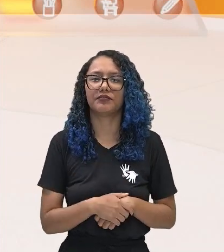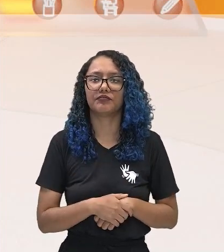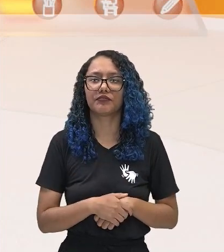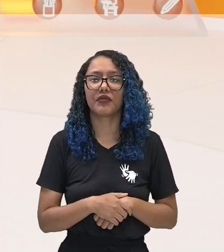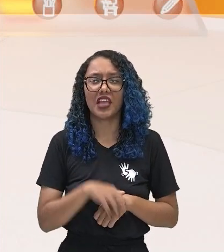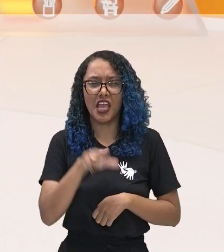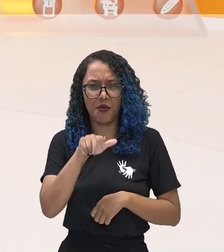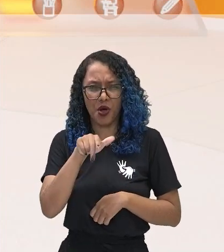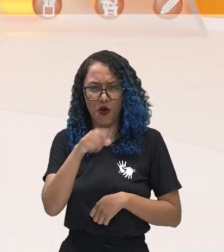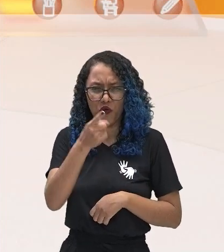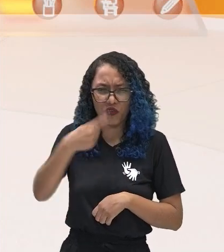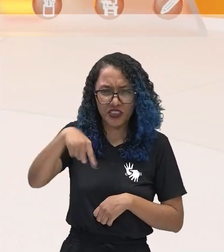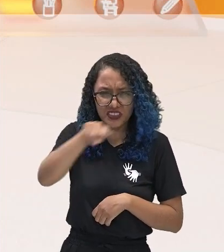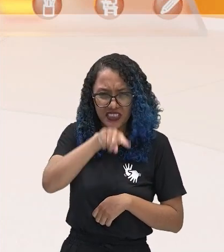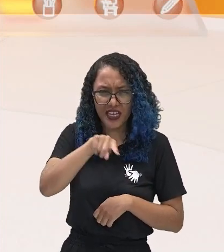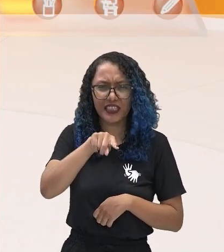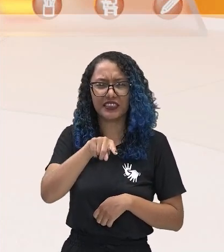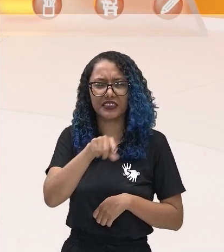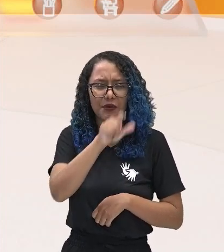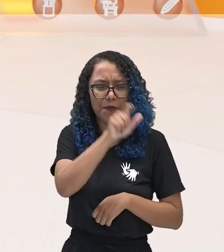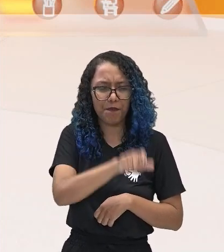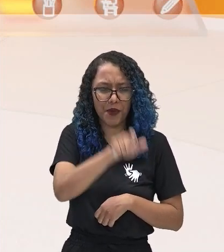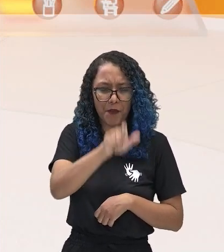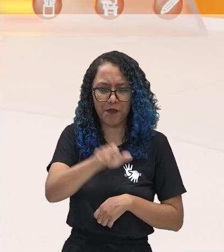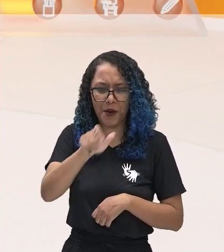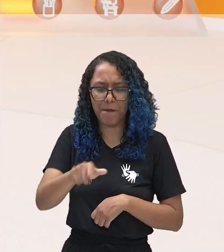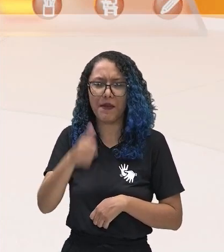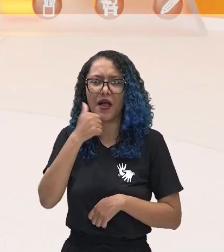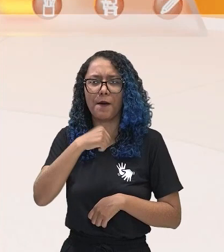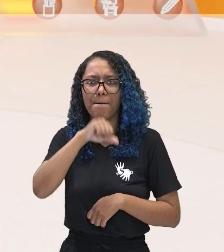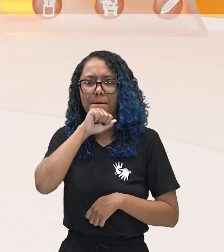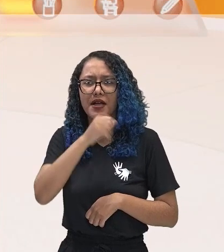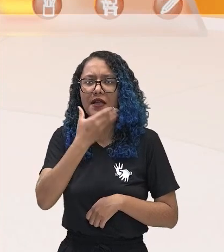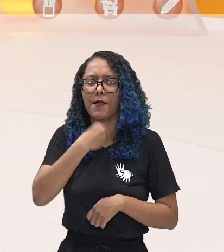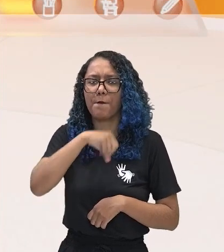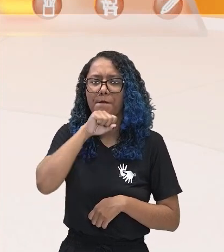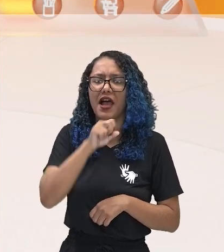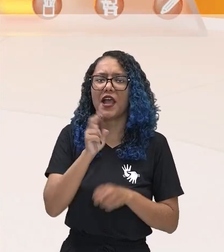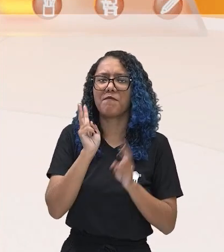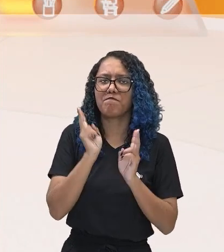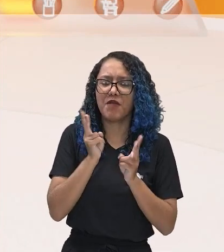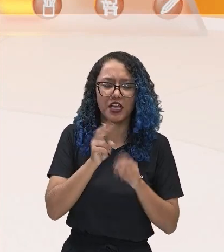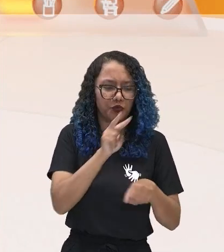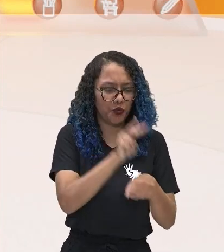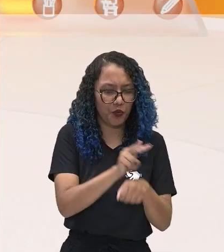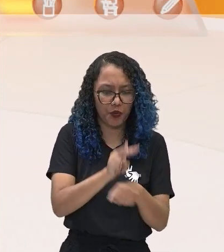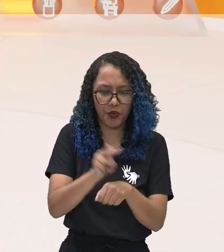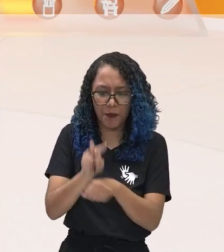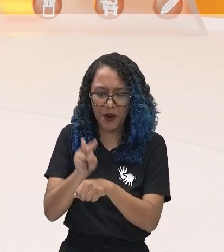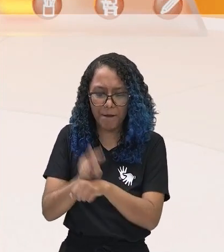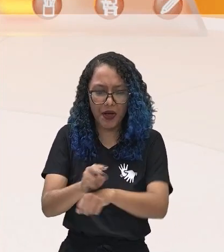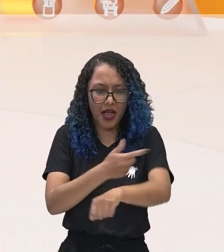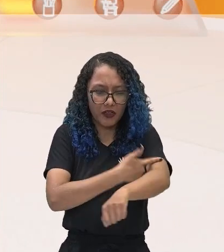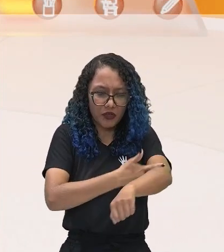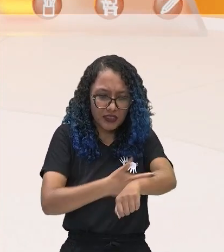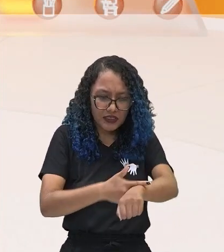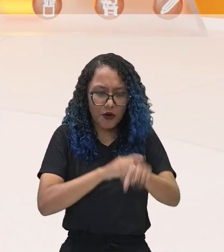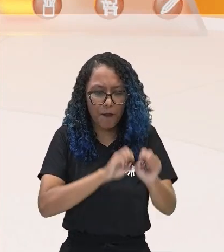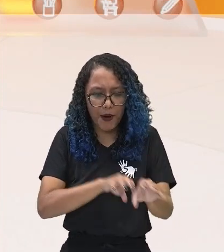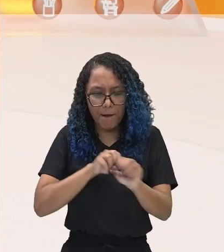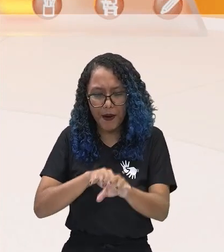que vocês tiveram, né, que foram criados pelo mesmo pai, pela mesma mãe, tiveram a mesma educação e são totalmente